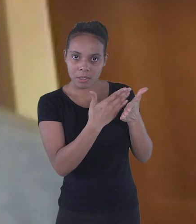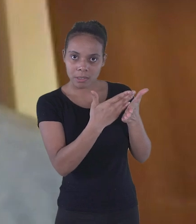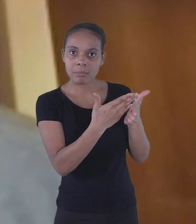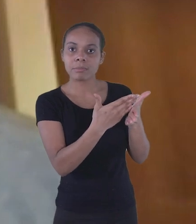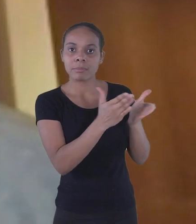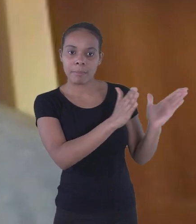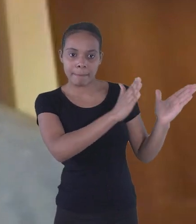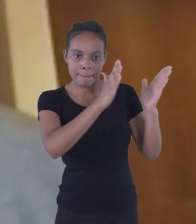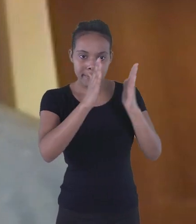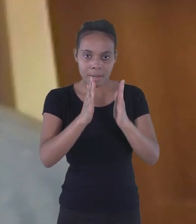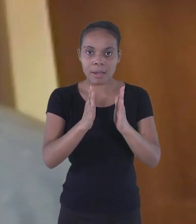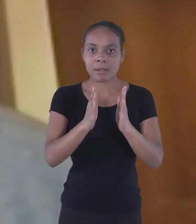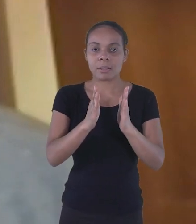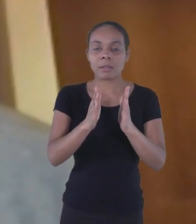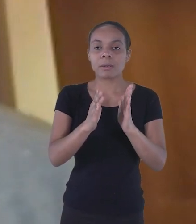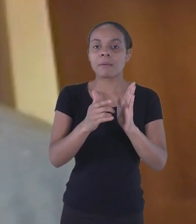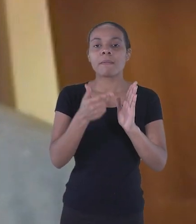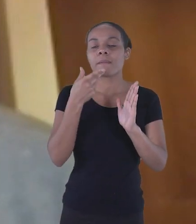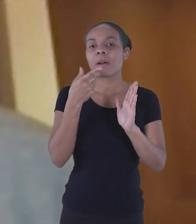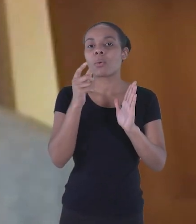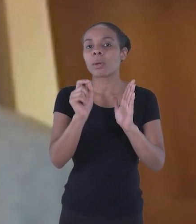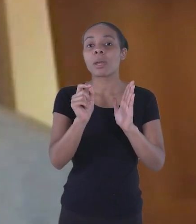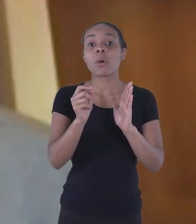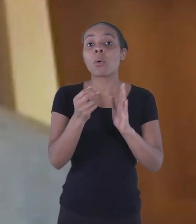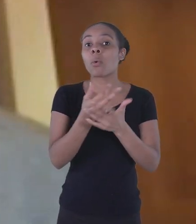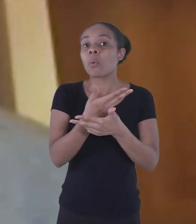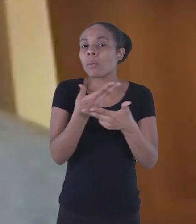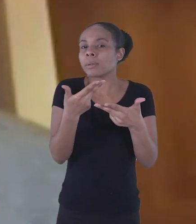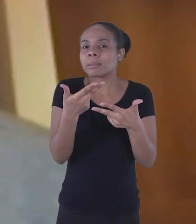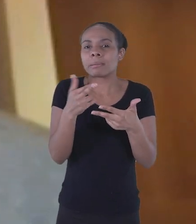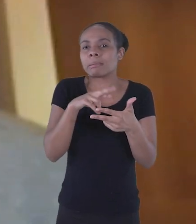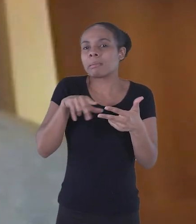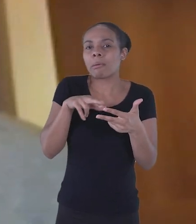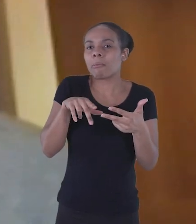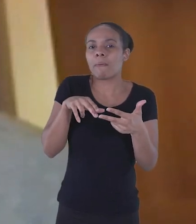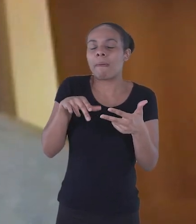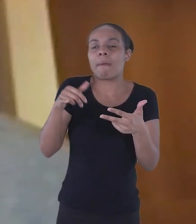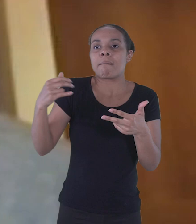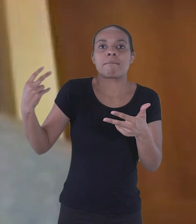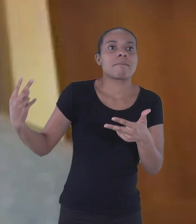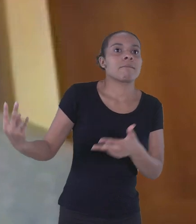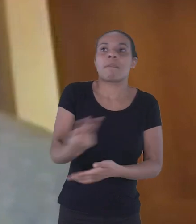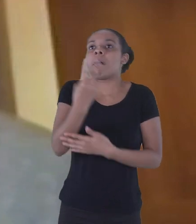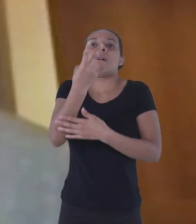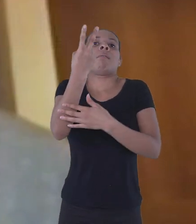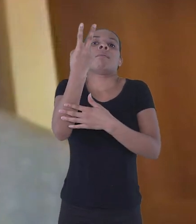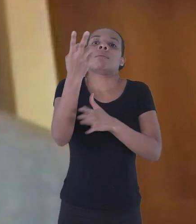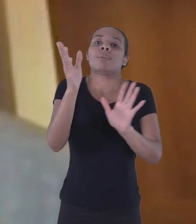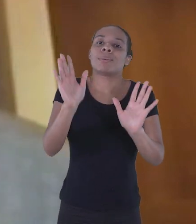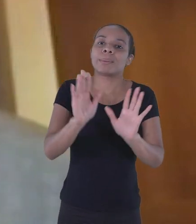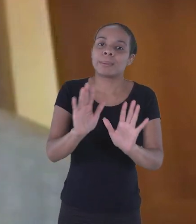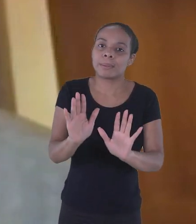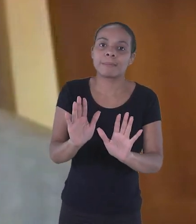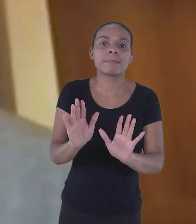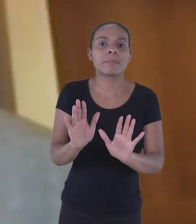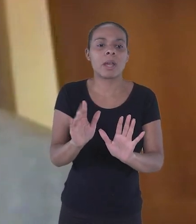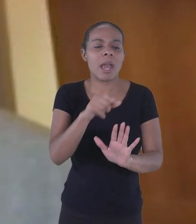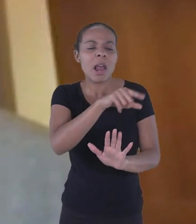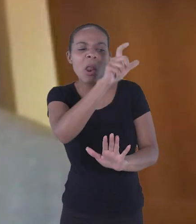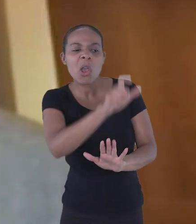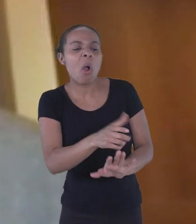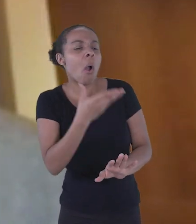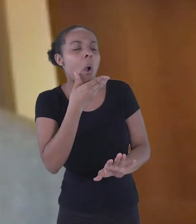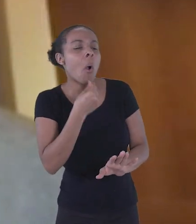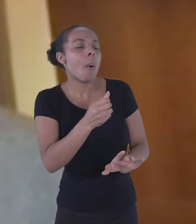consegue falar coisas que não são grandiosas, e aí tiram a palavra dele no prêmio de Homem do Ano e tal, não sei o quê. Então, às vezes eu